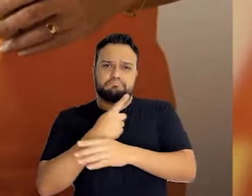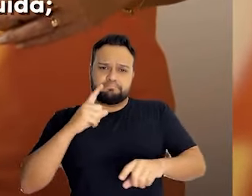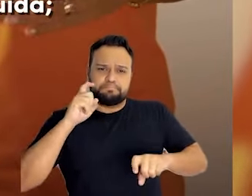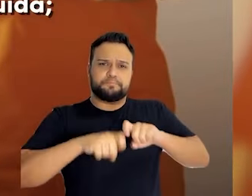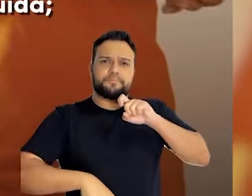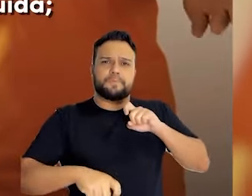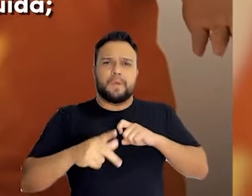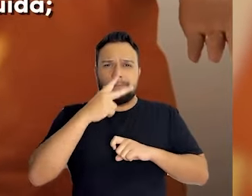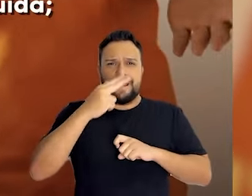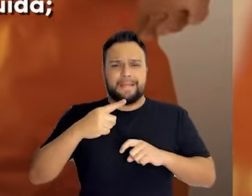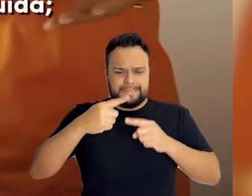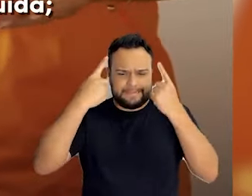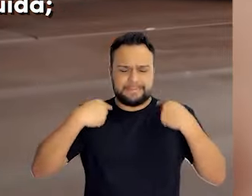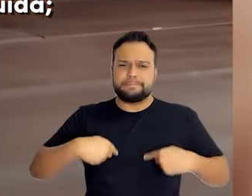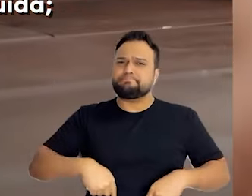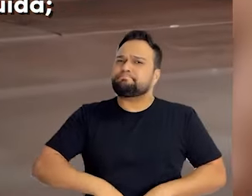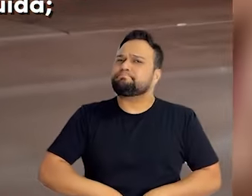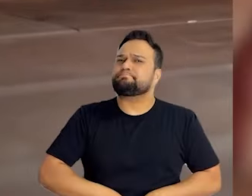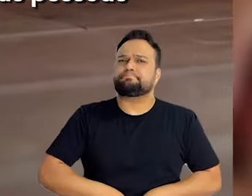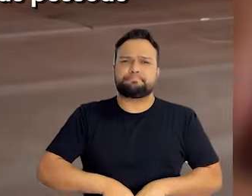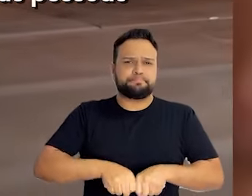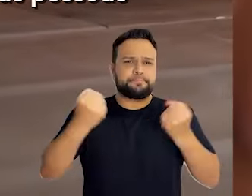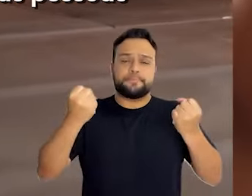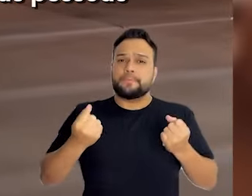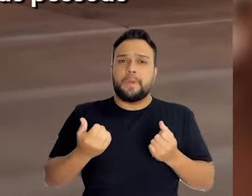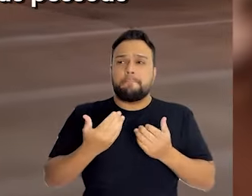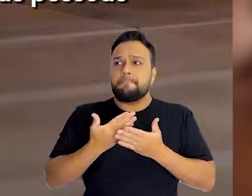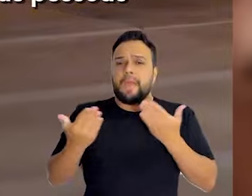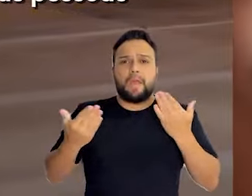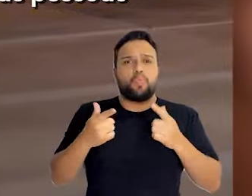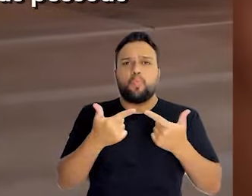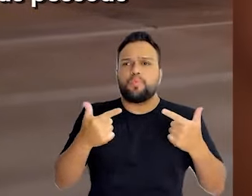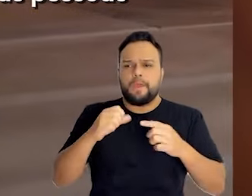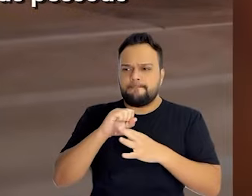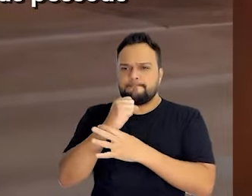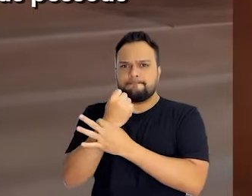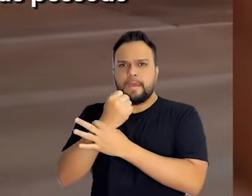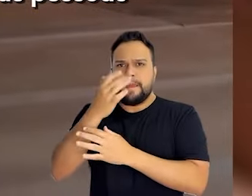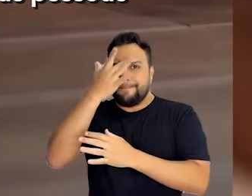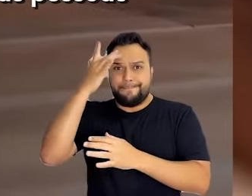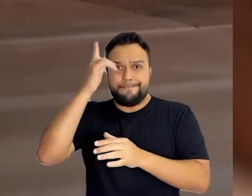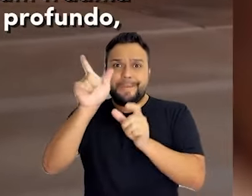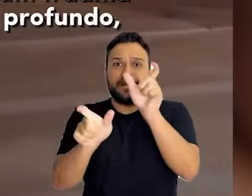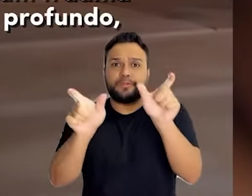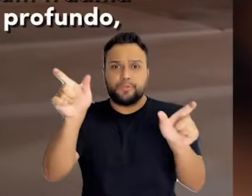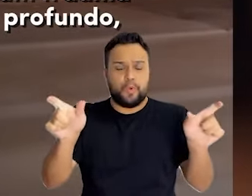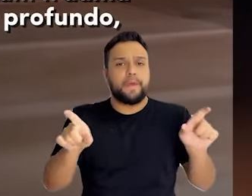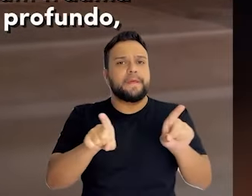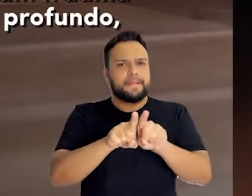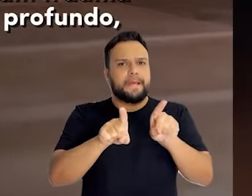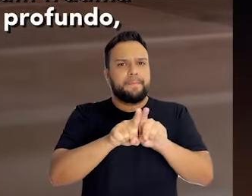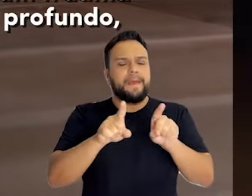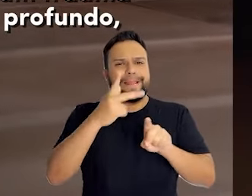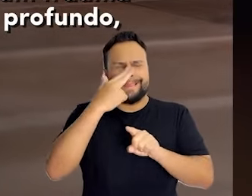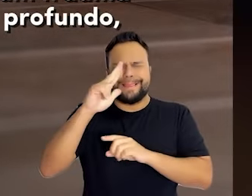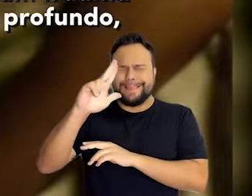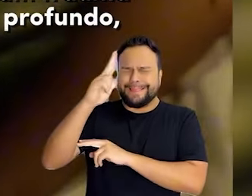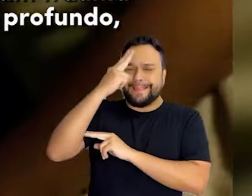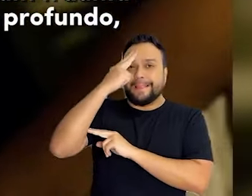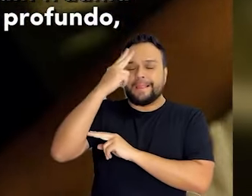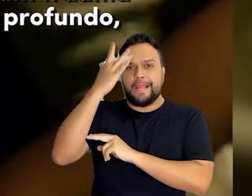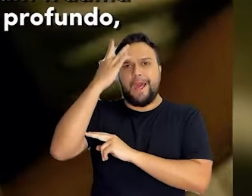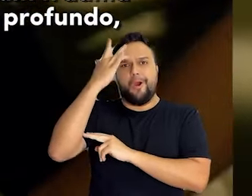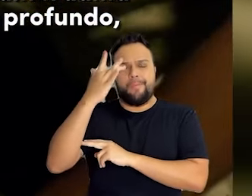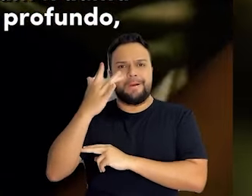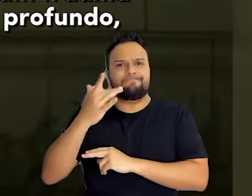violência tem a sua autoimagem destruída, tende a perder a confiança nas pessoas e grandes chances de carregar um